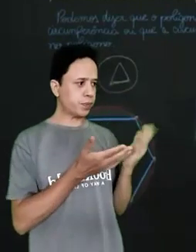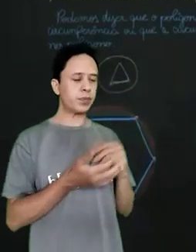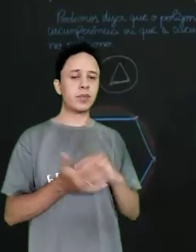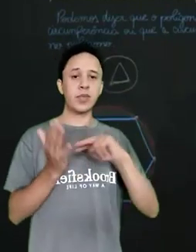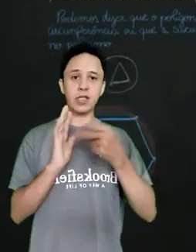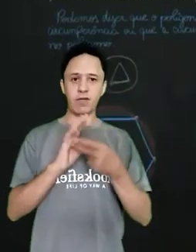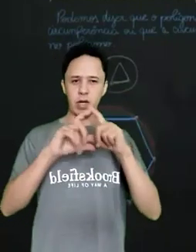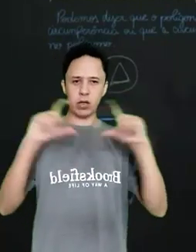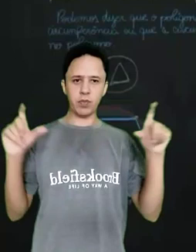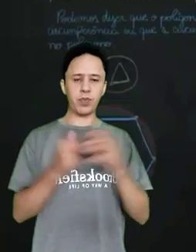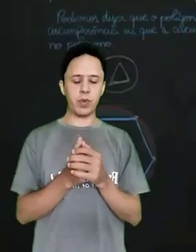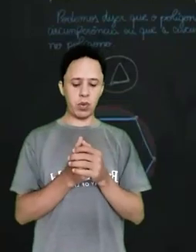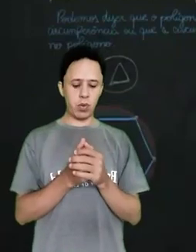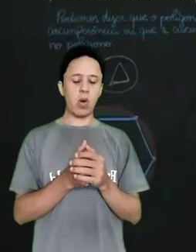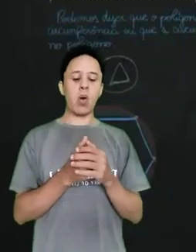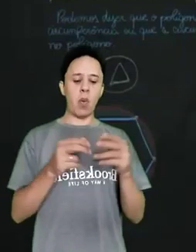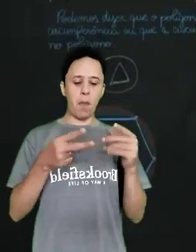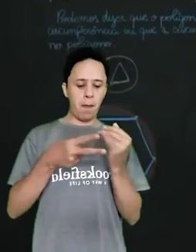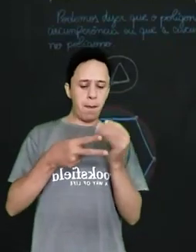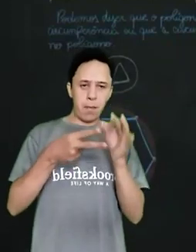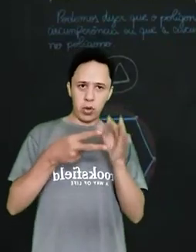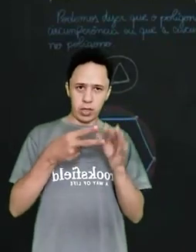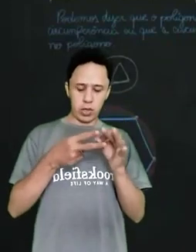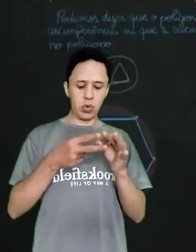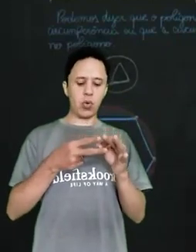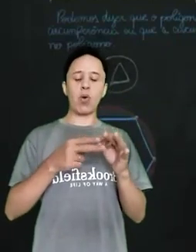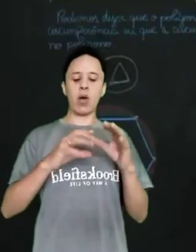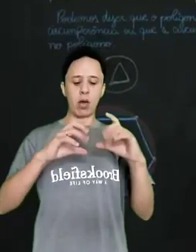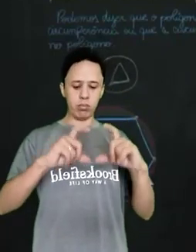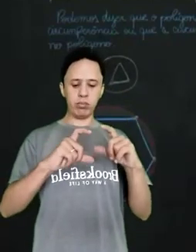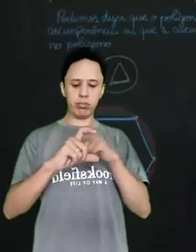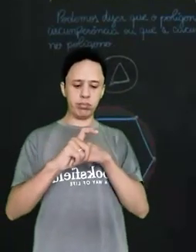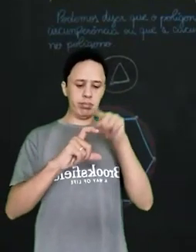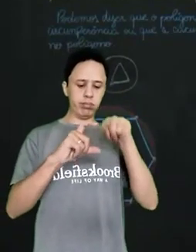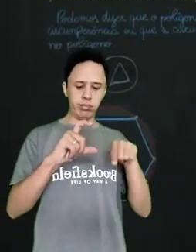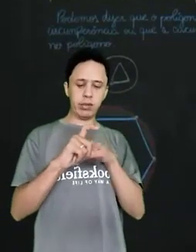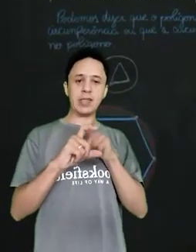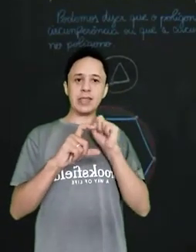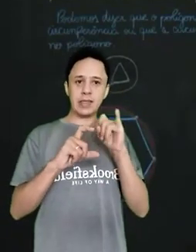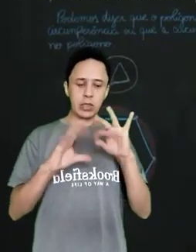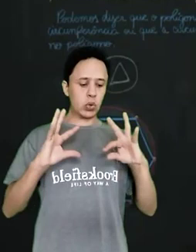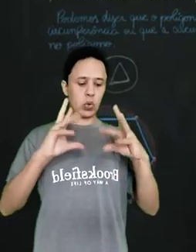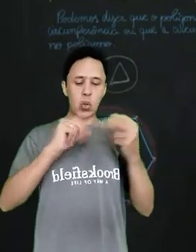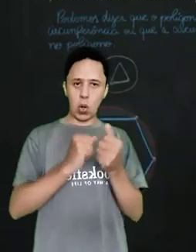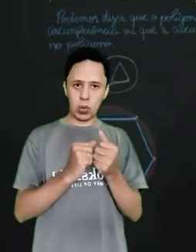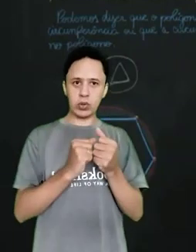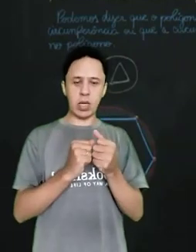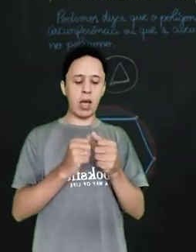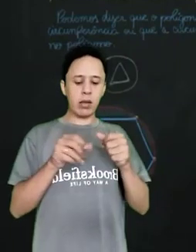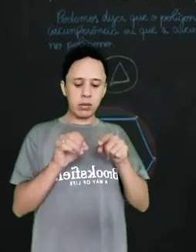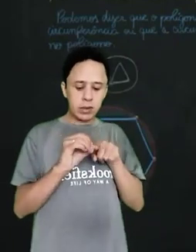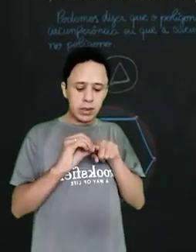inicialmente a definição. Um polígono está circunscrito numa circunferência quando todos os seus lados são tangentes